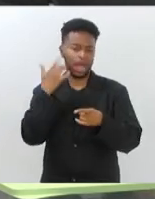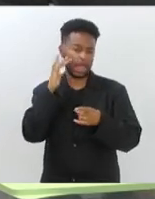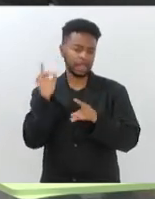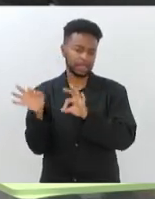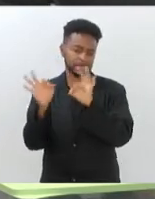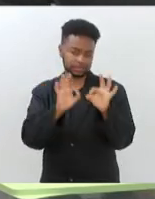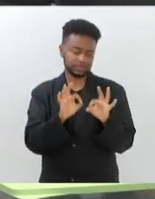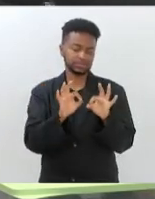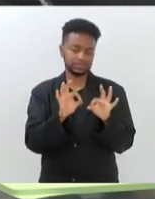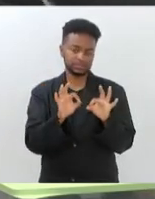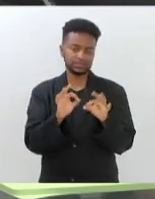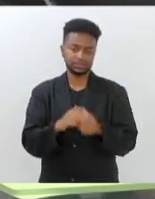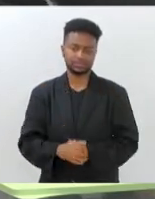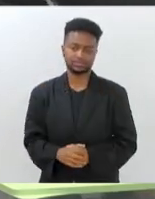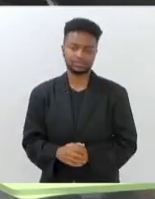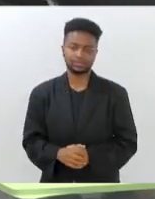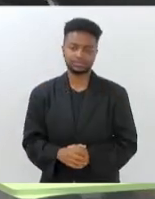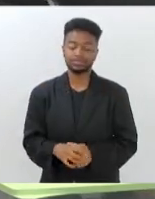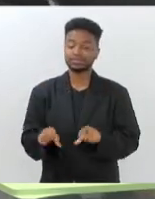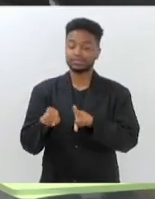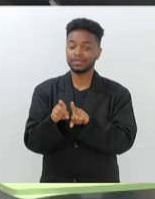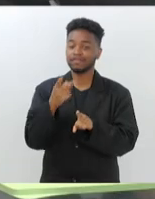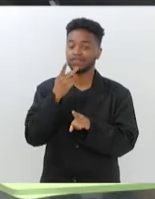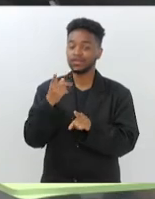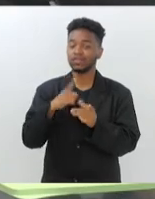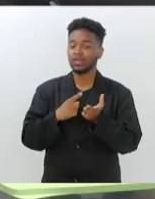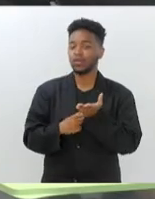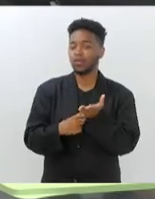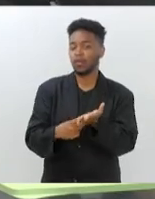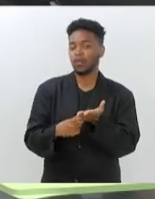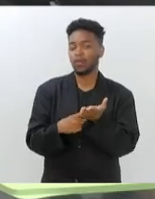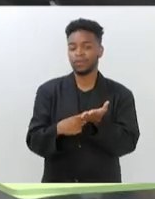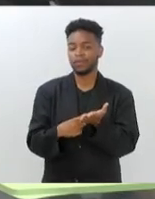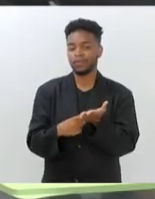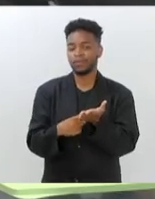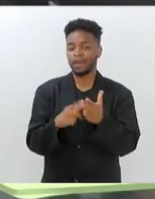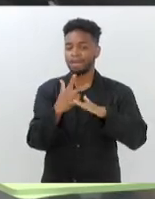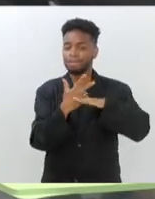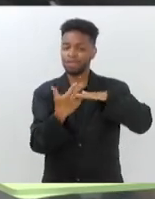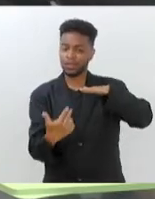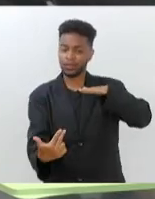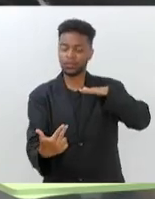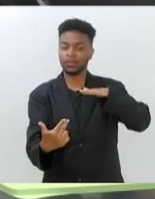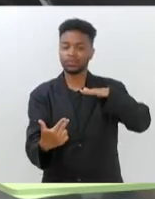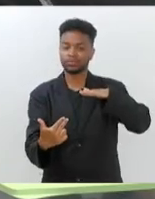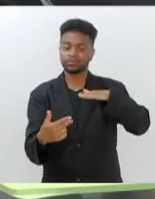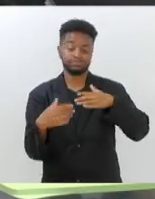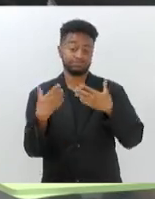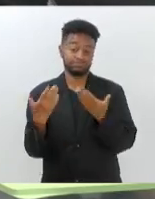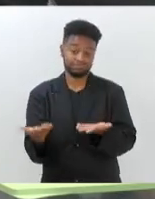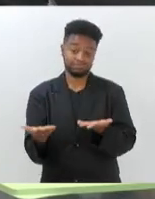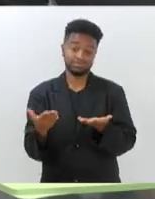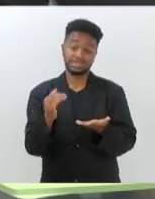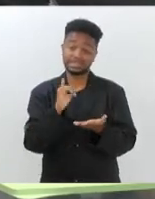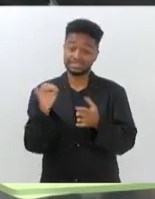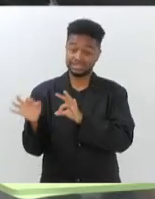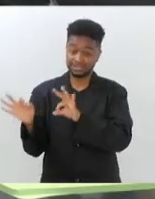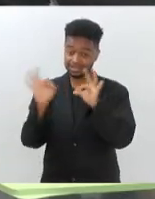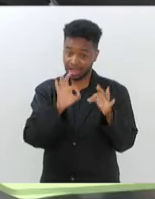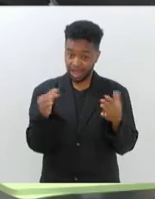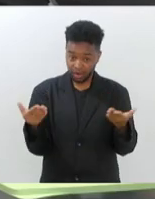tá assistindo e se comprometeu a ao mergulho então se ele tiver assistindo